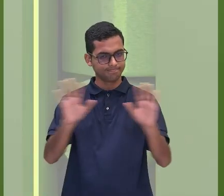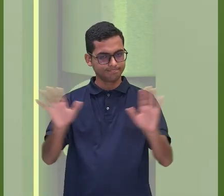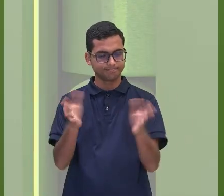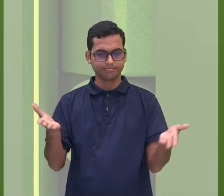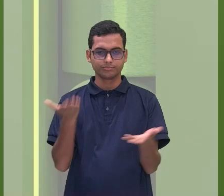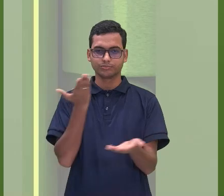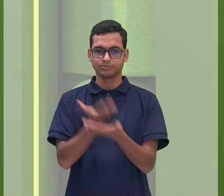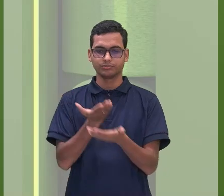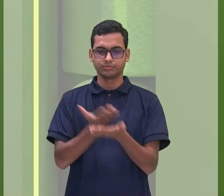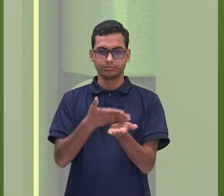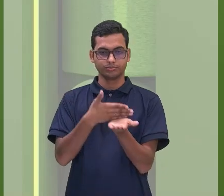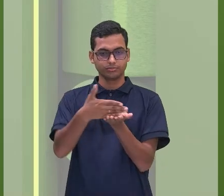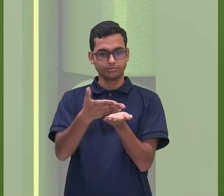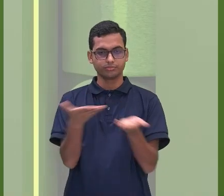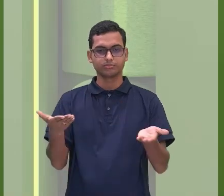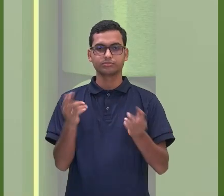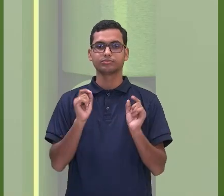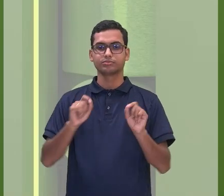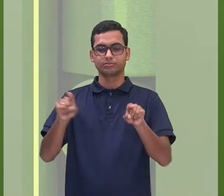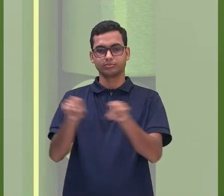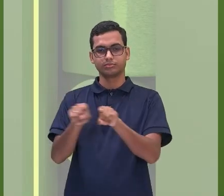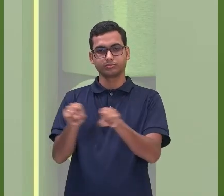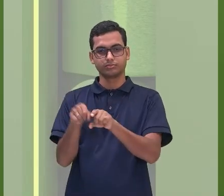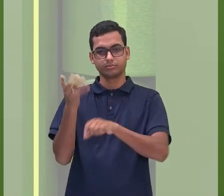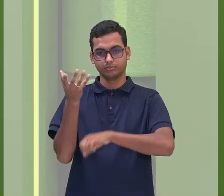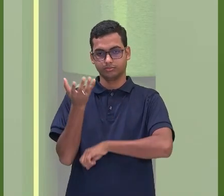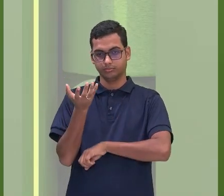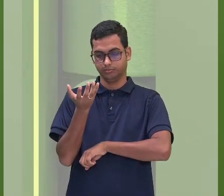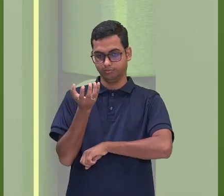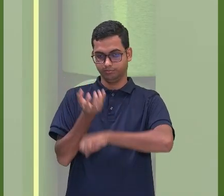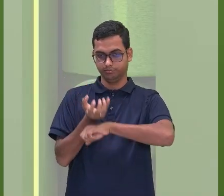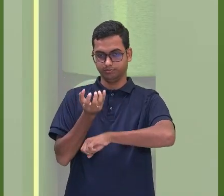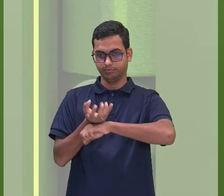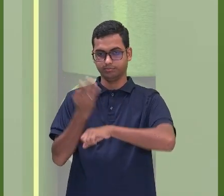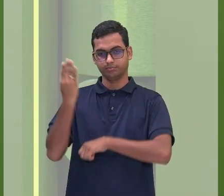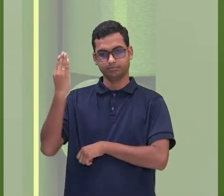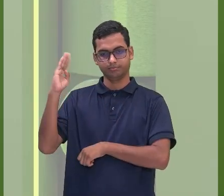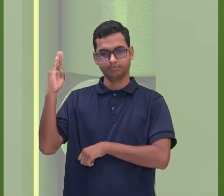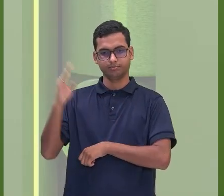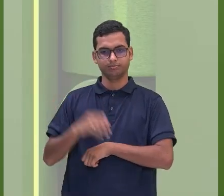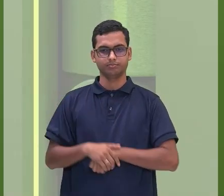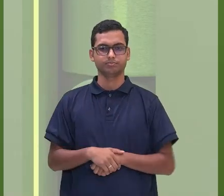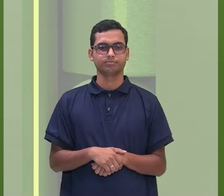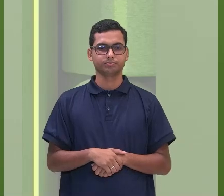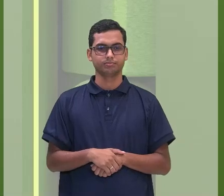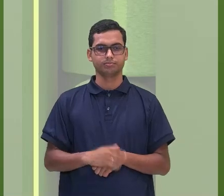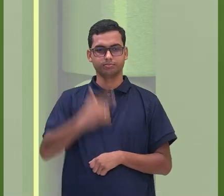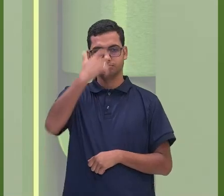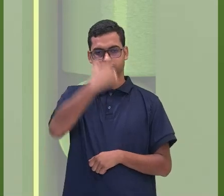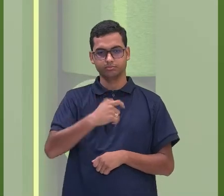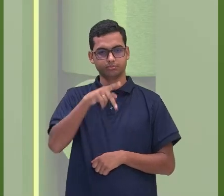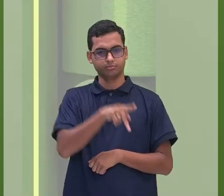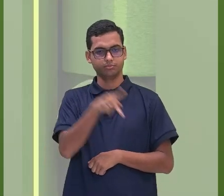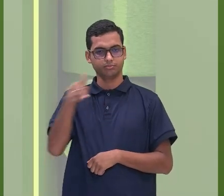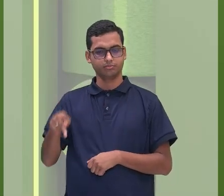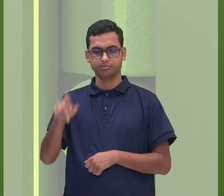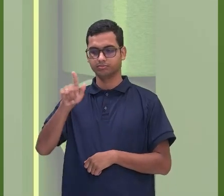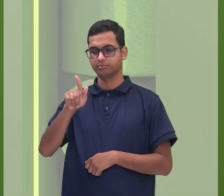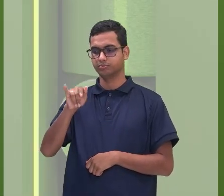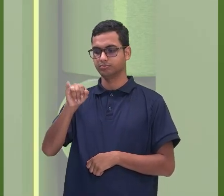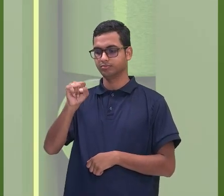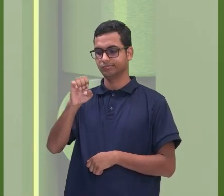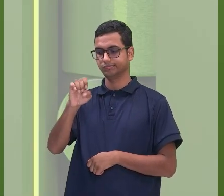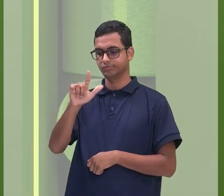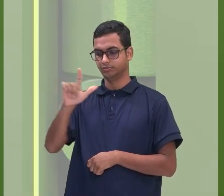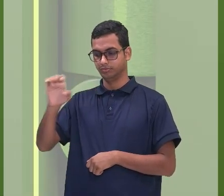dar início a mais uma aula do componente de Biologia. Eu sou a professora Gisele Palmeira, estou aqui